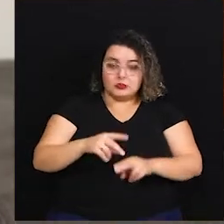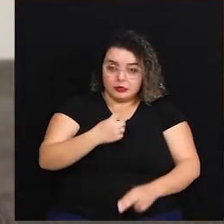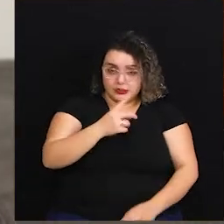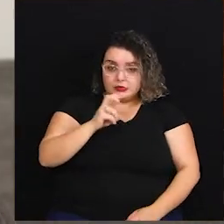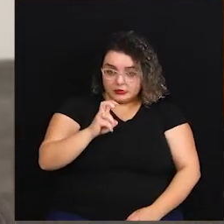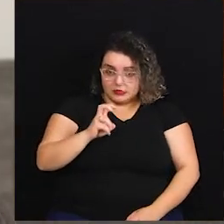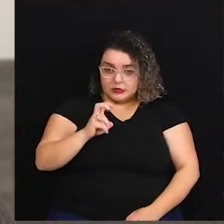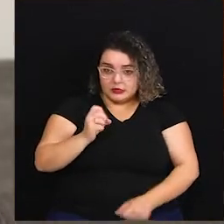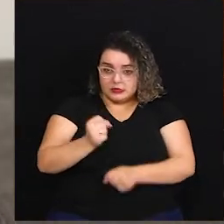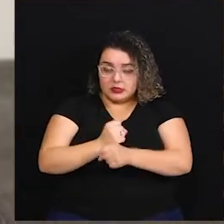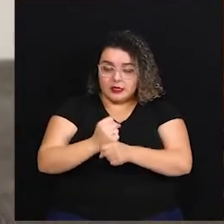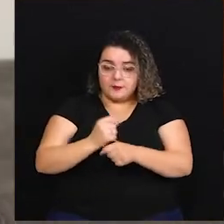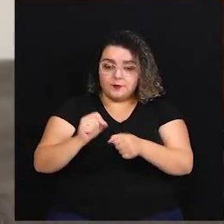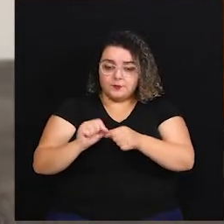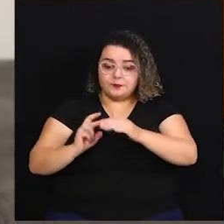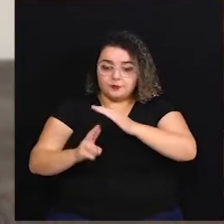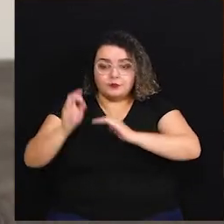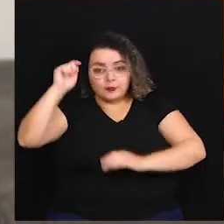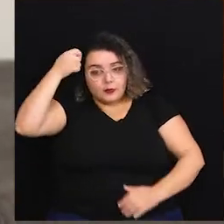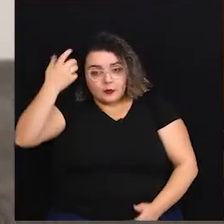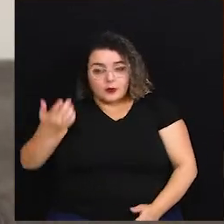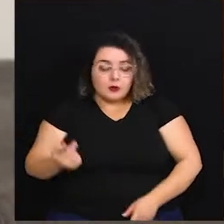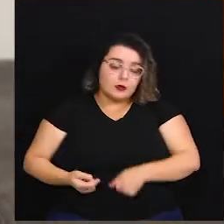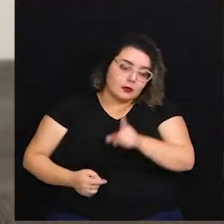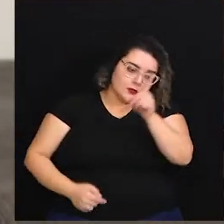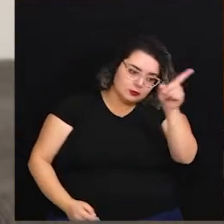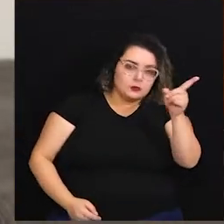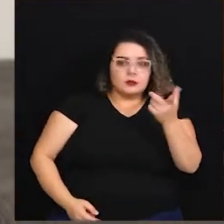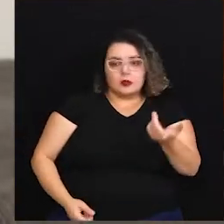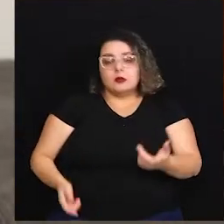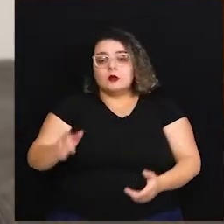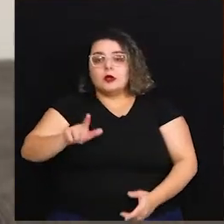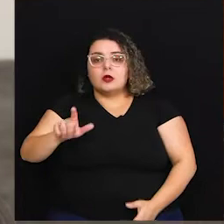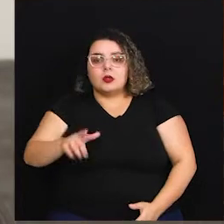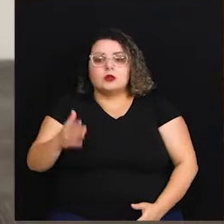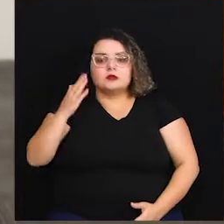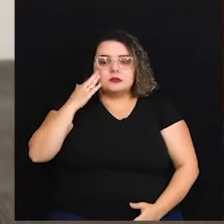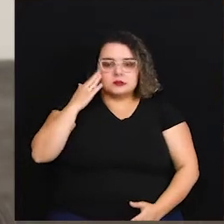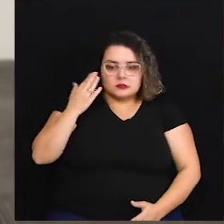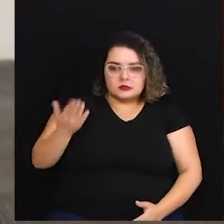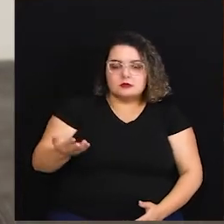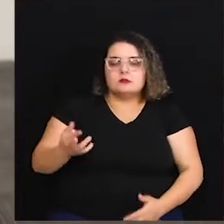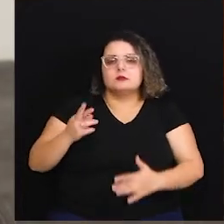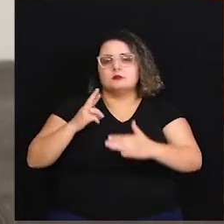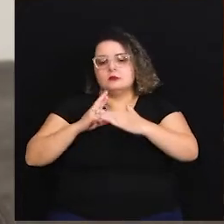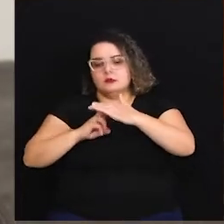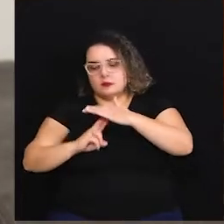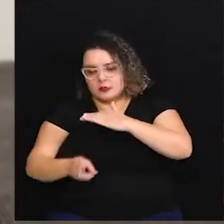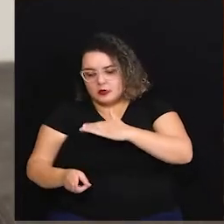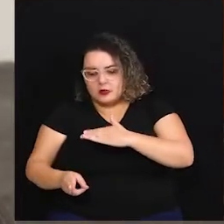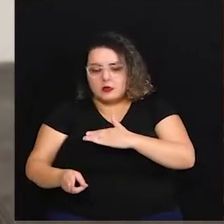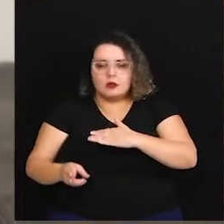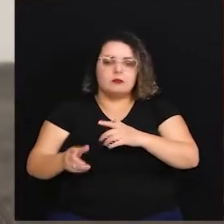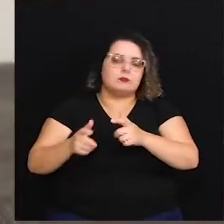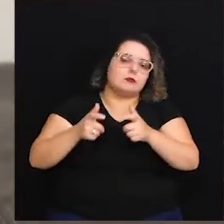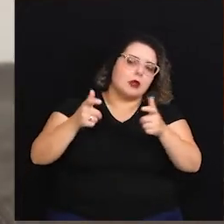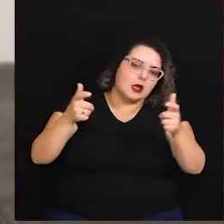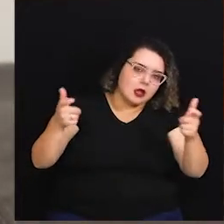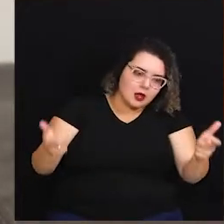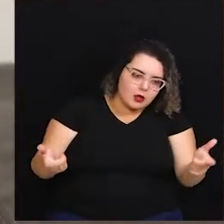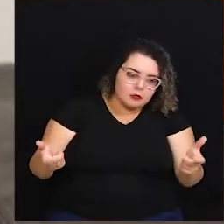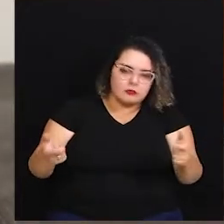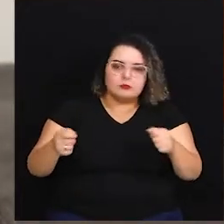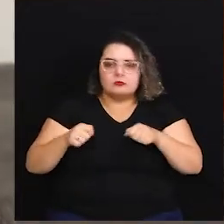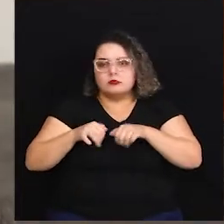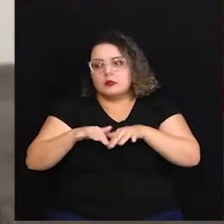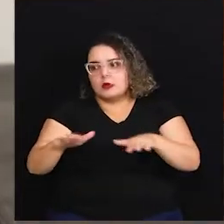isso faz 15 anos que a gente faz Feira Preta e fomos para a feira. Aí, claro que a gente já sabia que era uma feira, uma feira